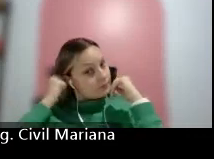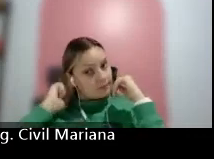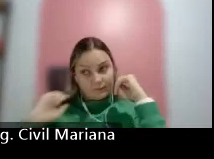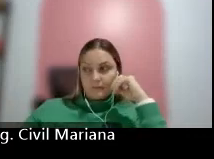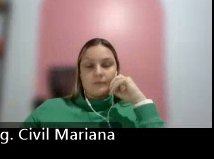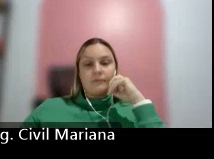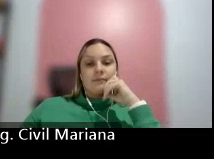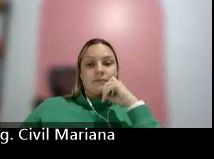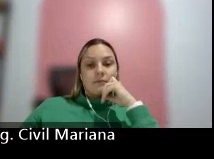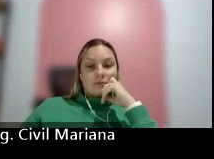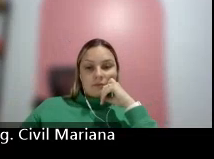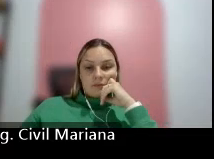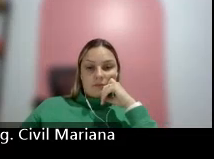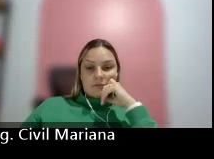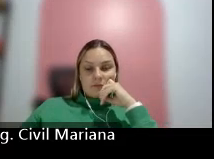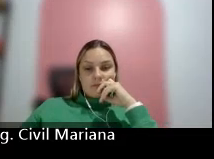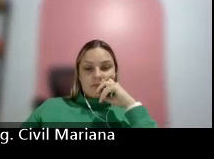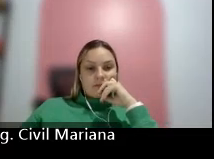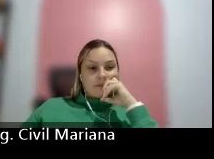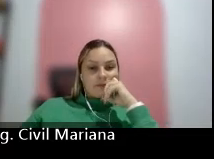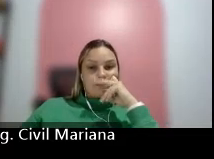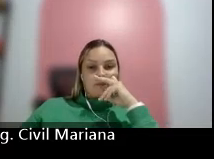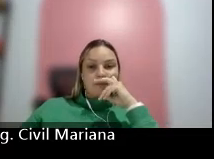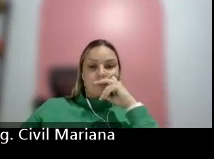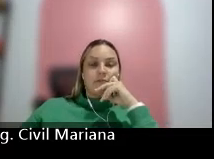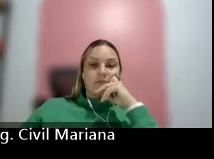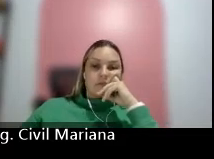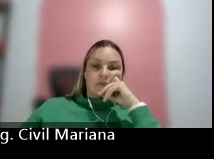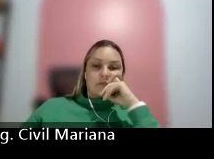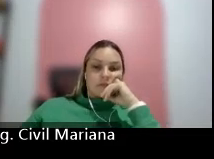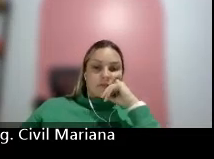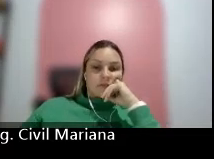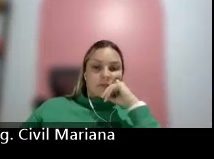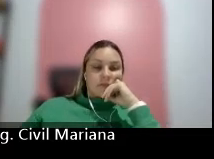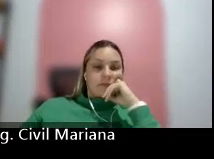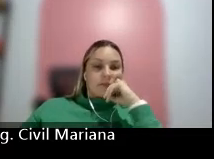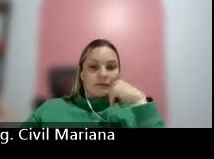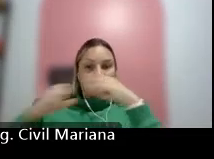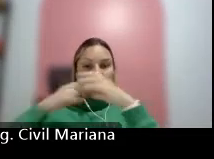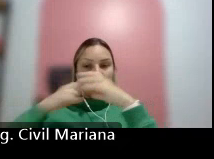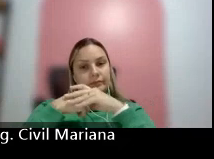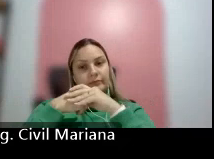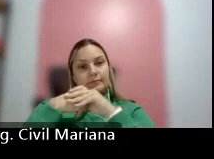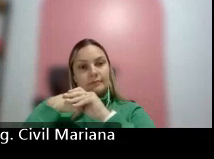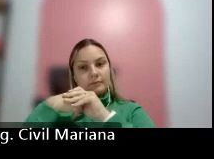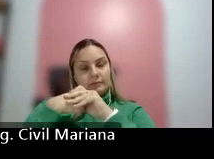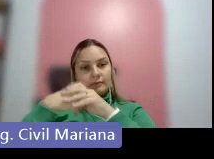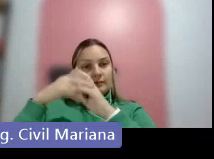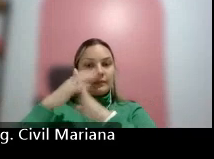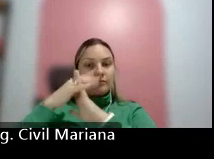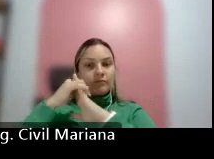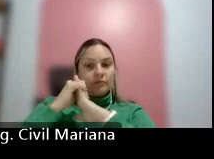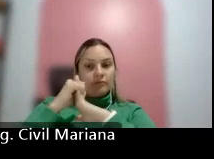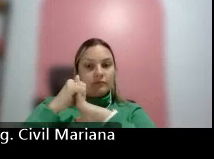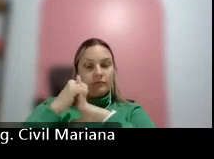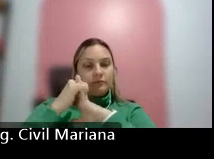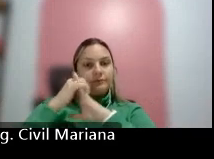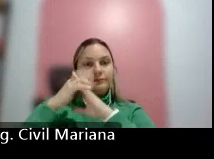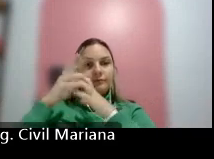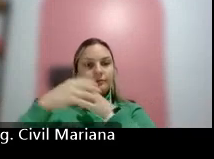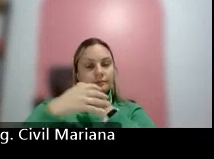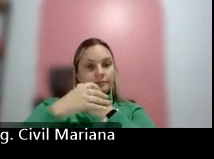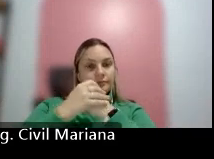na primeira instância. Isso bateu na mão da segunda instância, a desembargadora me chamou e perguntou se a